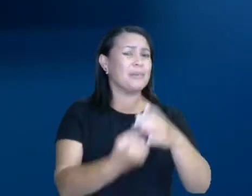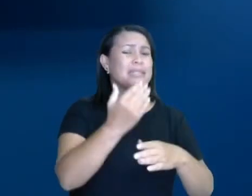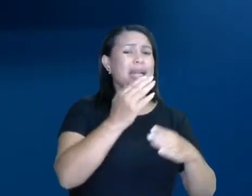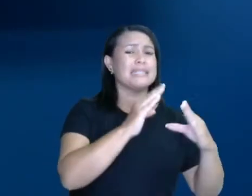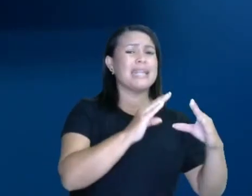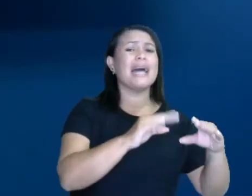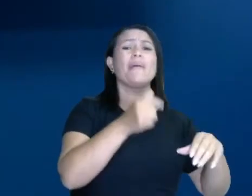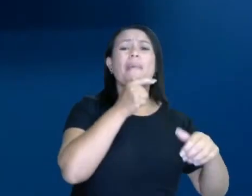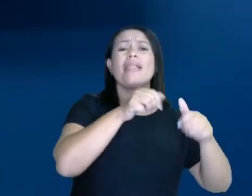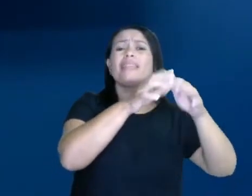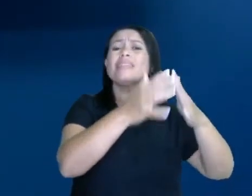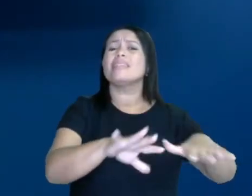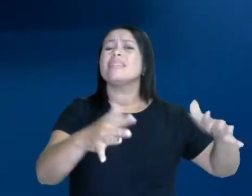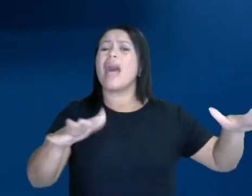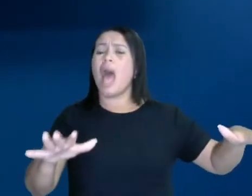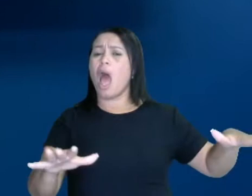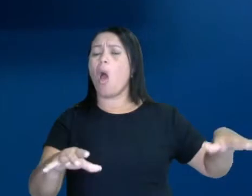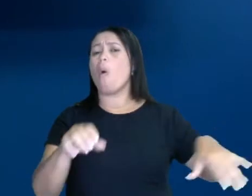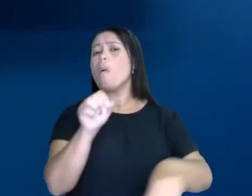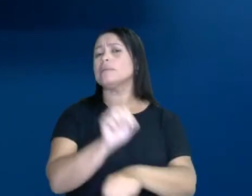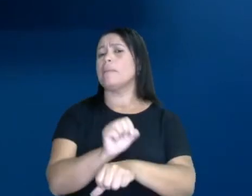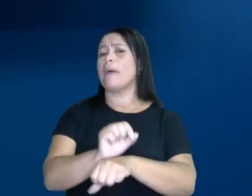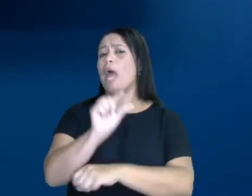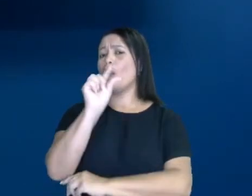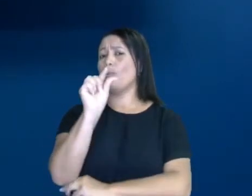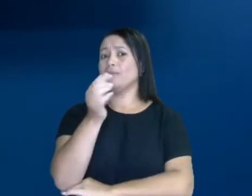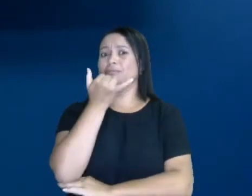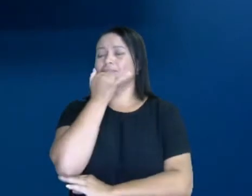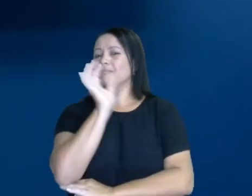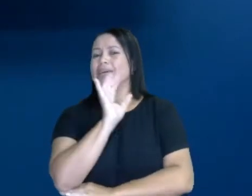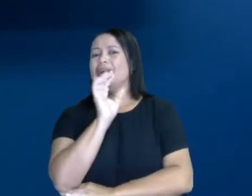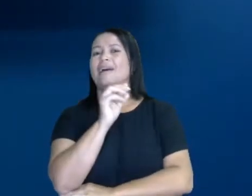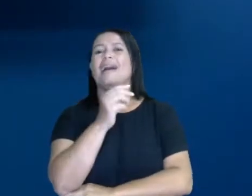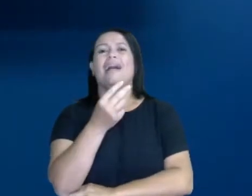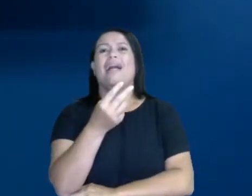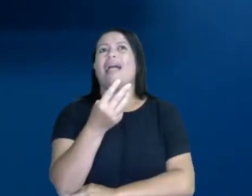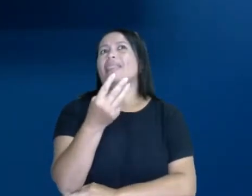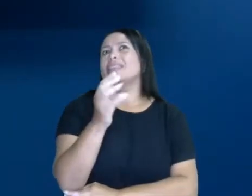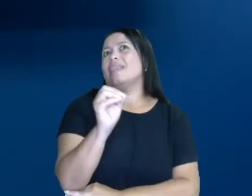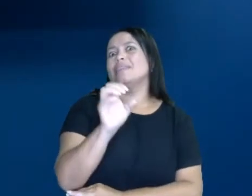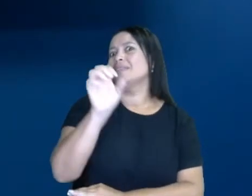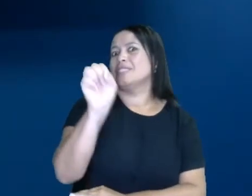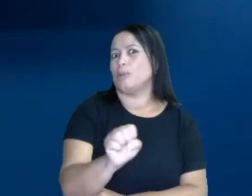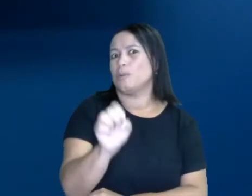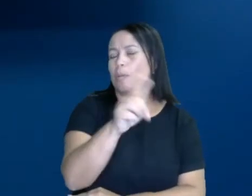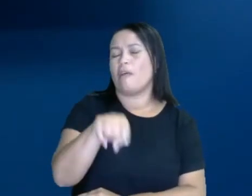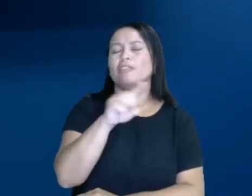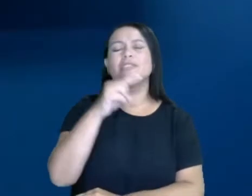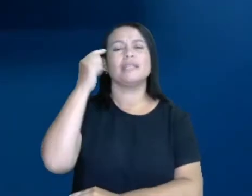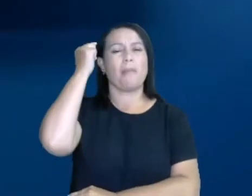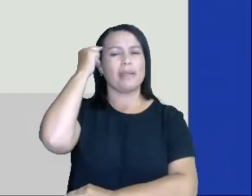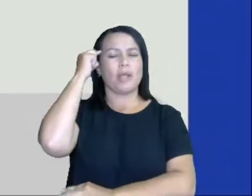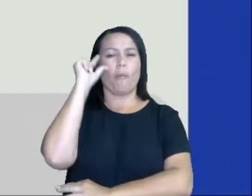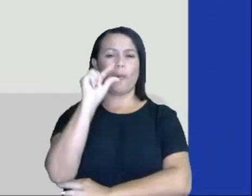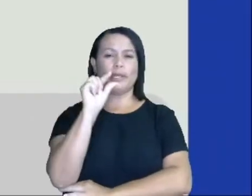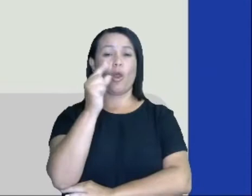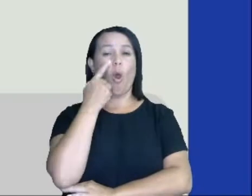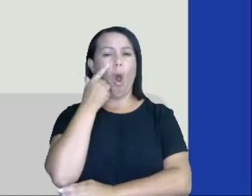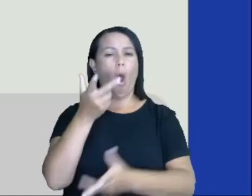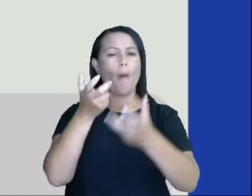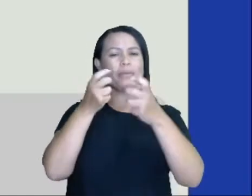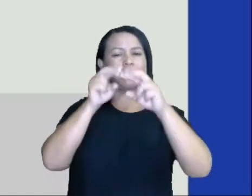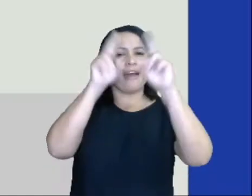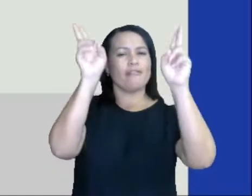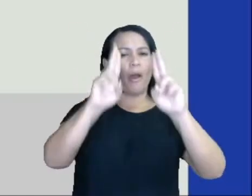aí? Vou dar meio segundo para você, meio minuto, 30 segundos para você pensar um pouquinho. Olha